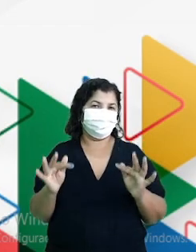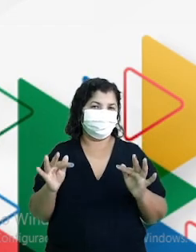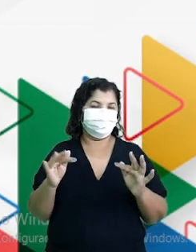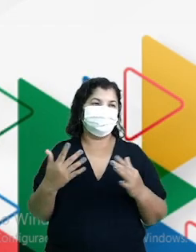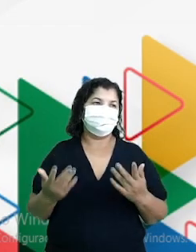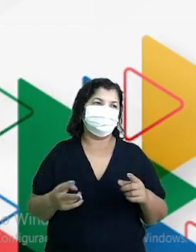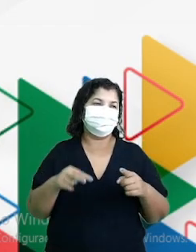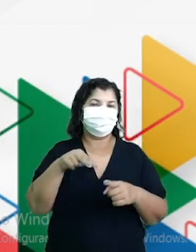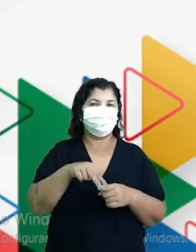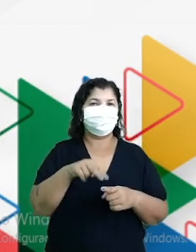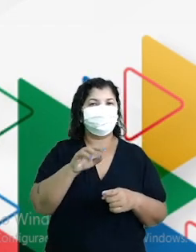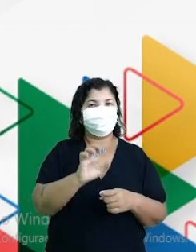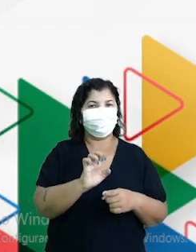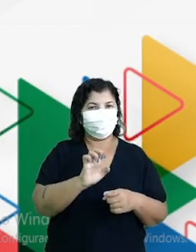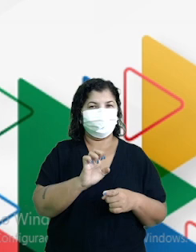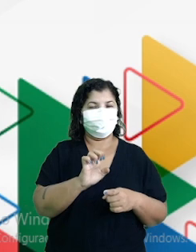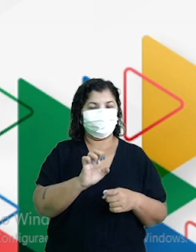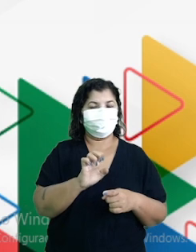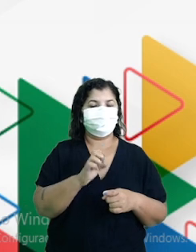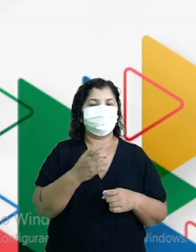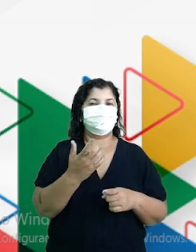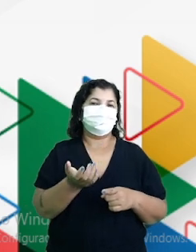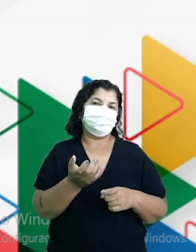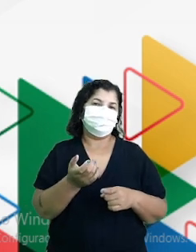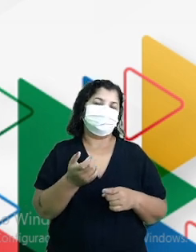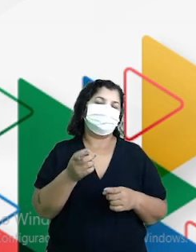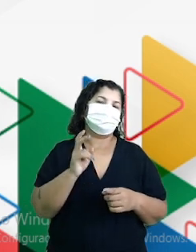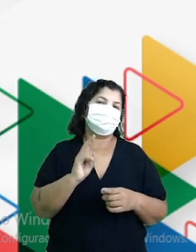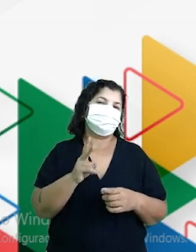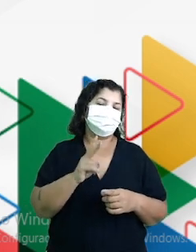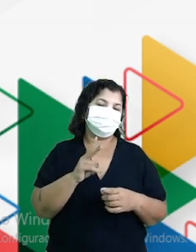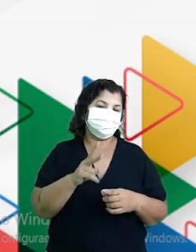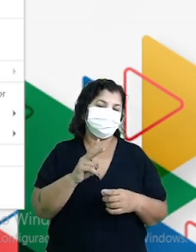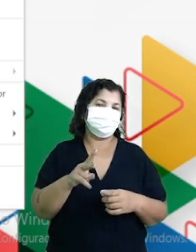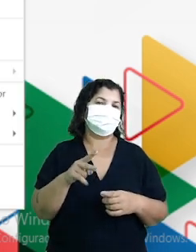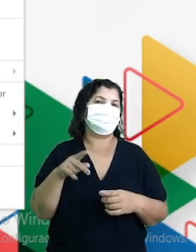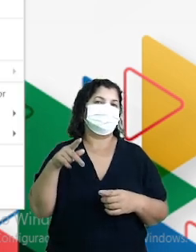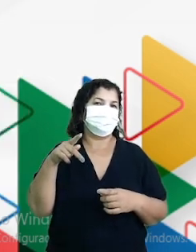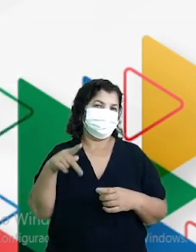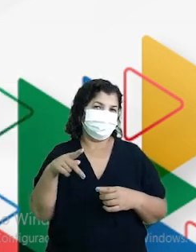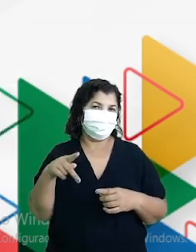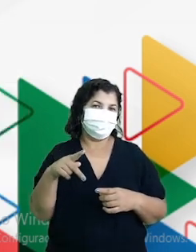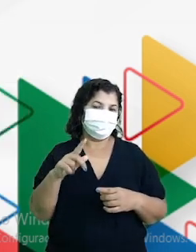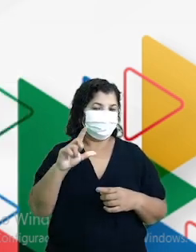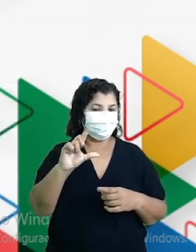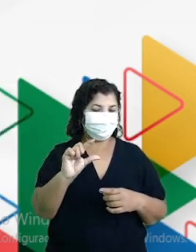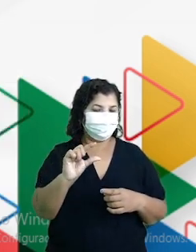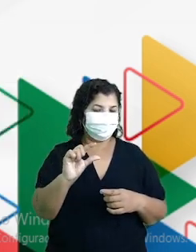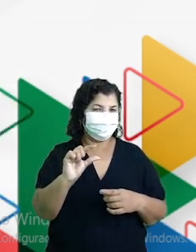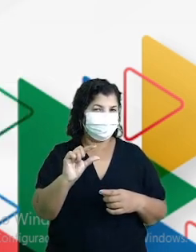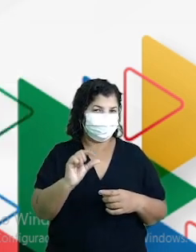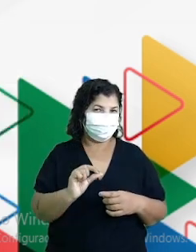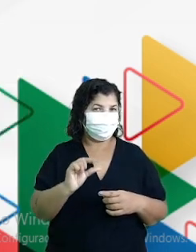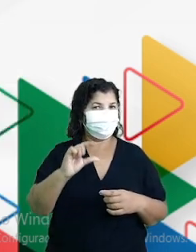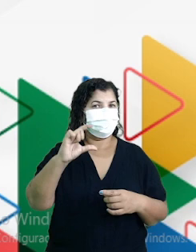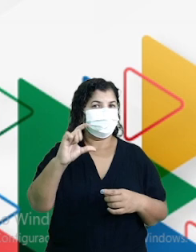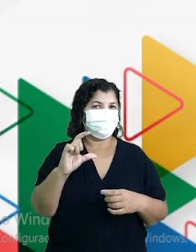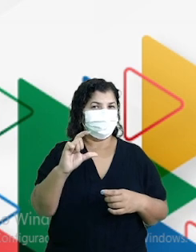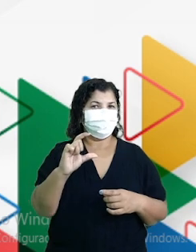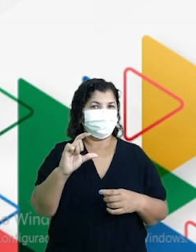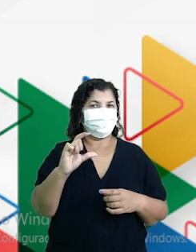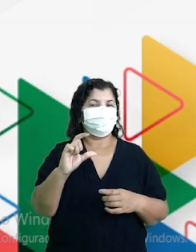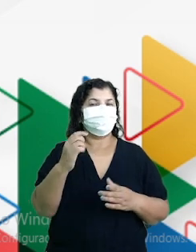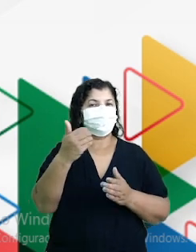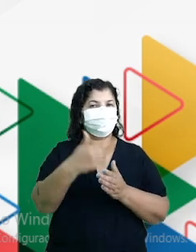ΔE, ele é calculado como? Você sempre pega o potencial de redução maior e subtrai